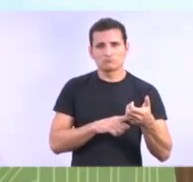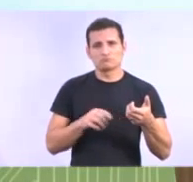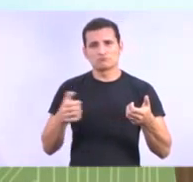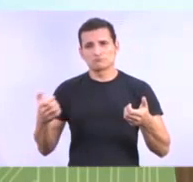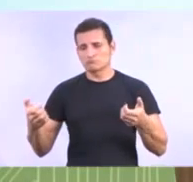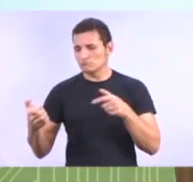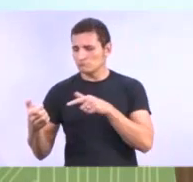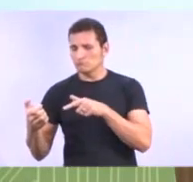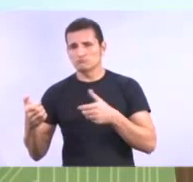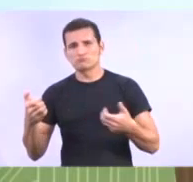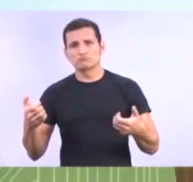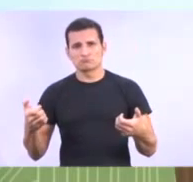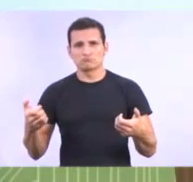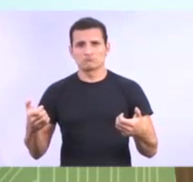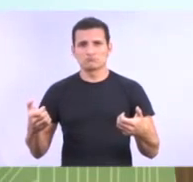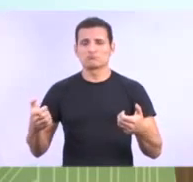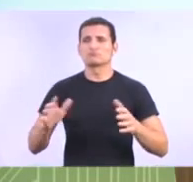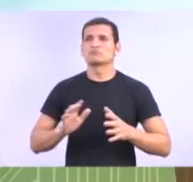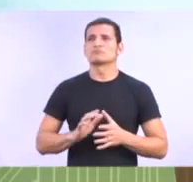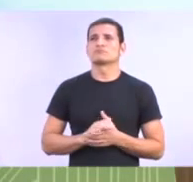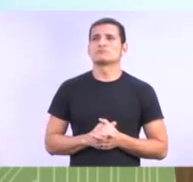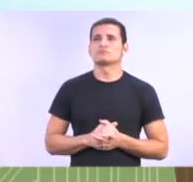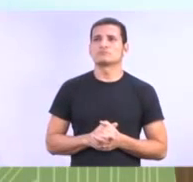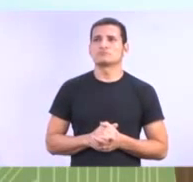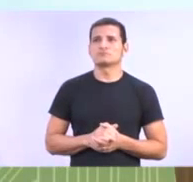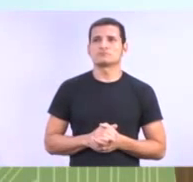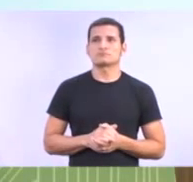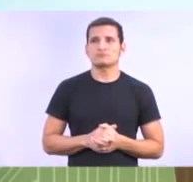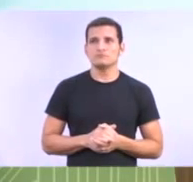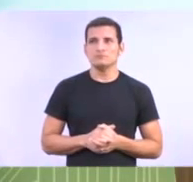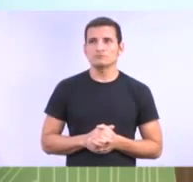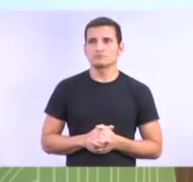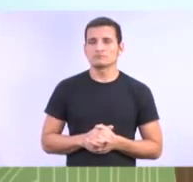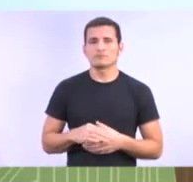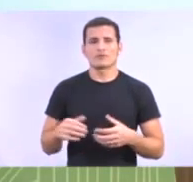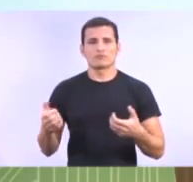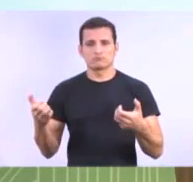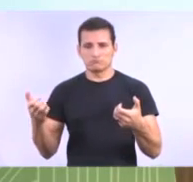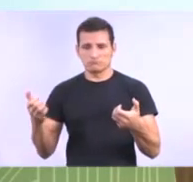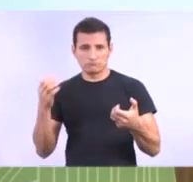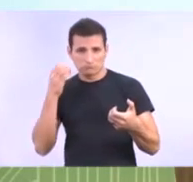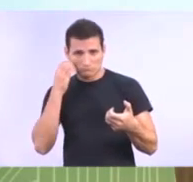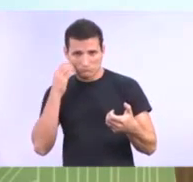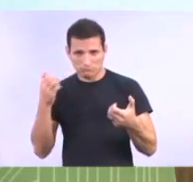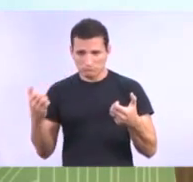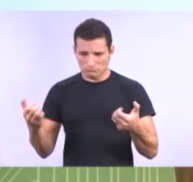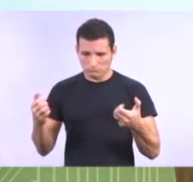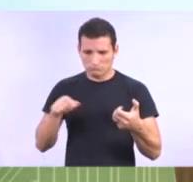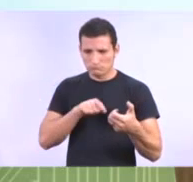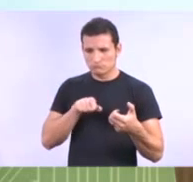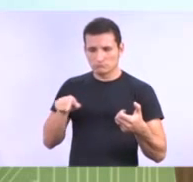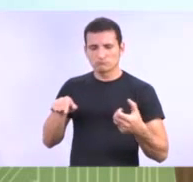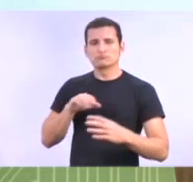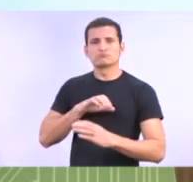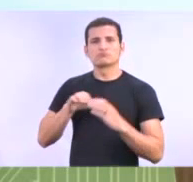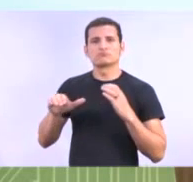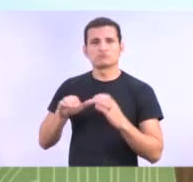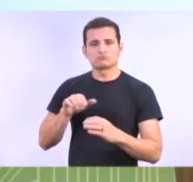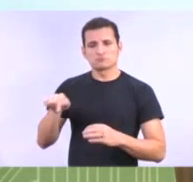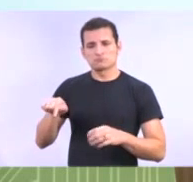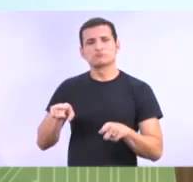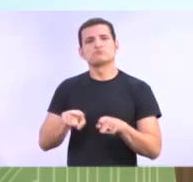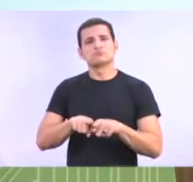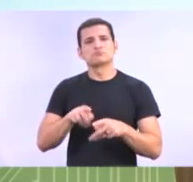para fazer com fone, microfone aí. Então, você está tendo essa comunicação entre esses dois dispositivos, também uma